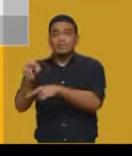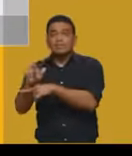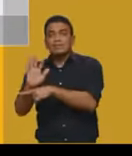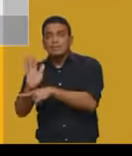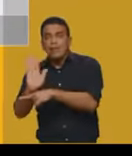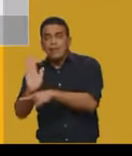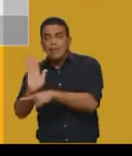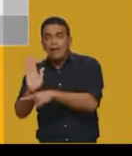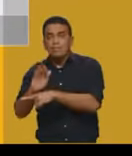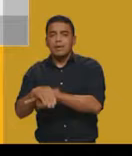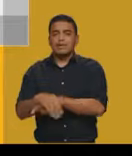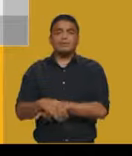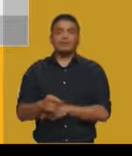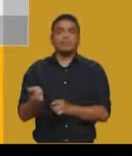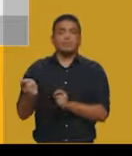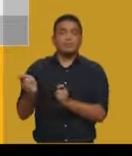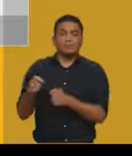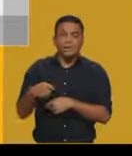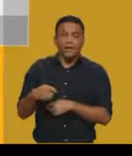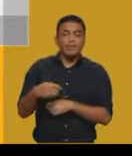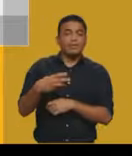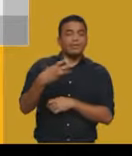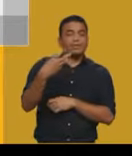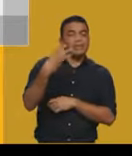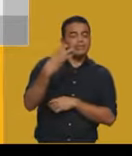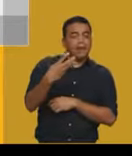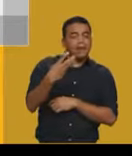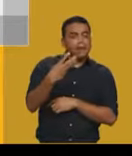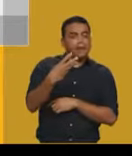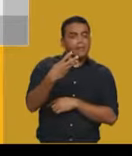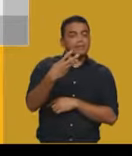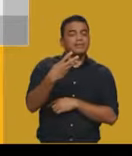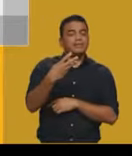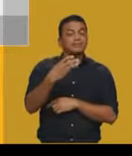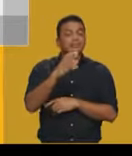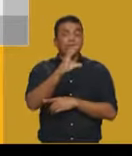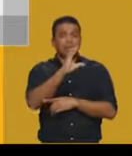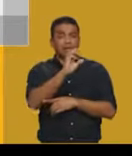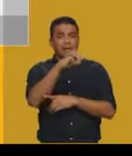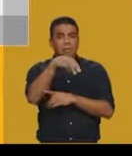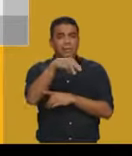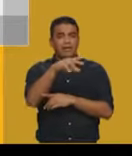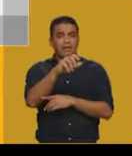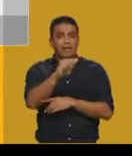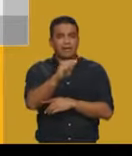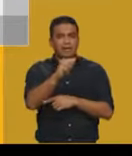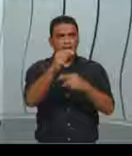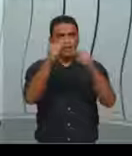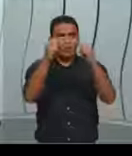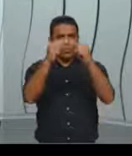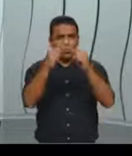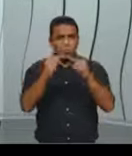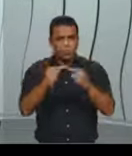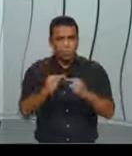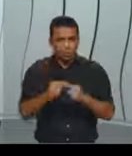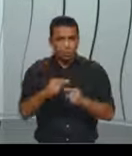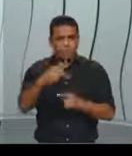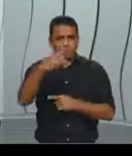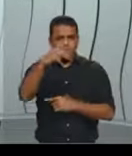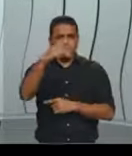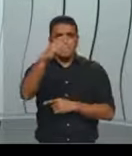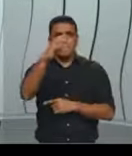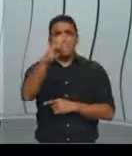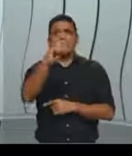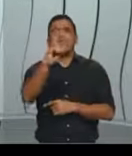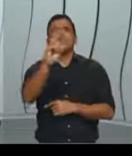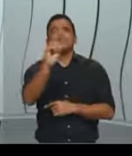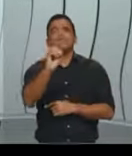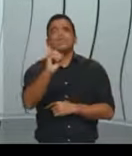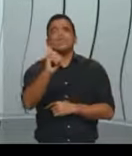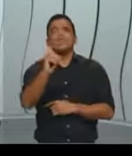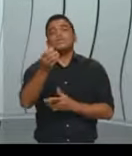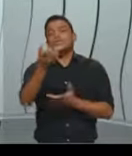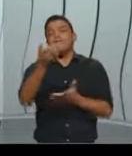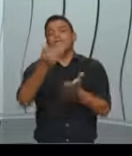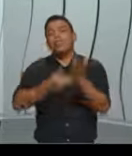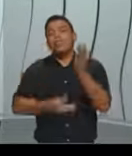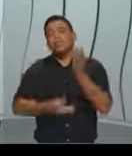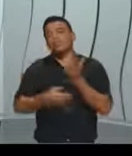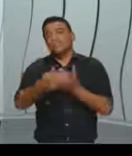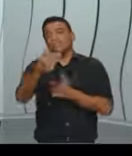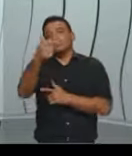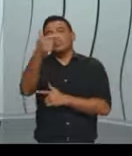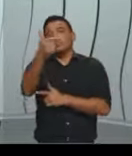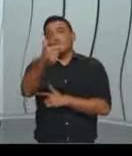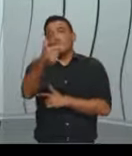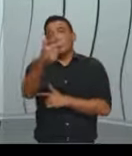Pedro tinha 3 possibilidades, certo? A Camila, já que ela combinou com o Pedro aqui, caiu para 2. Eu vou